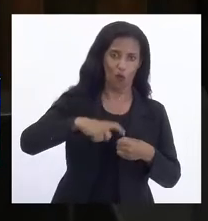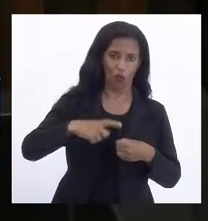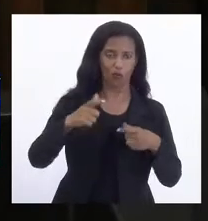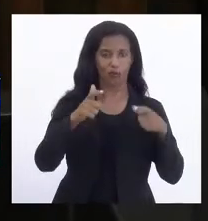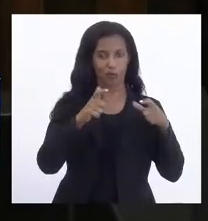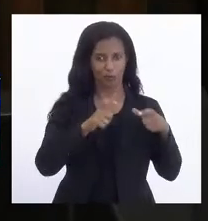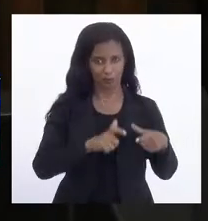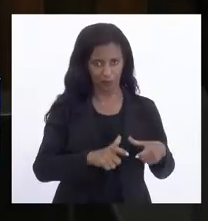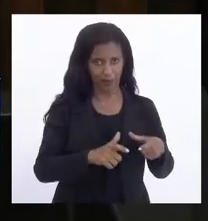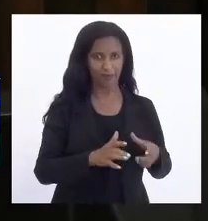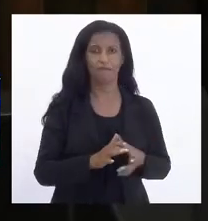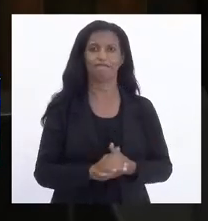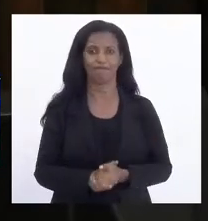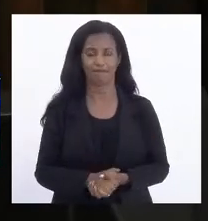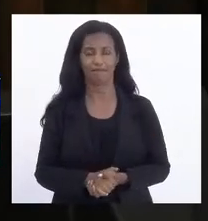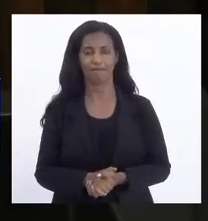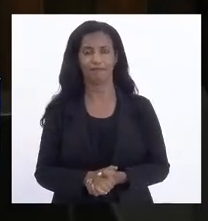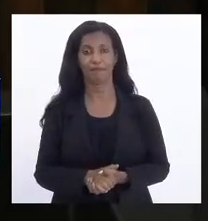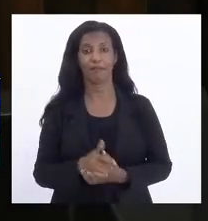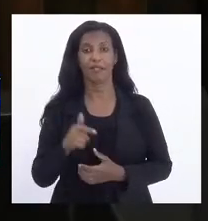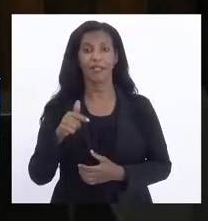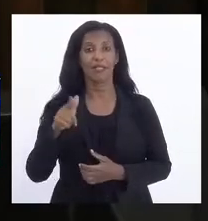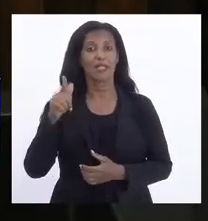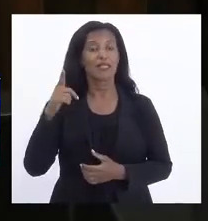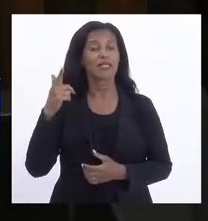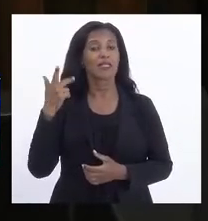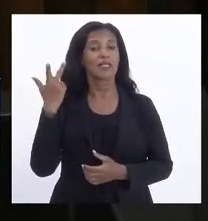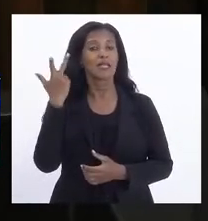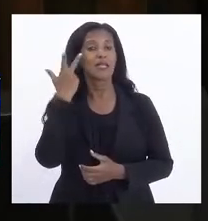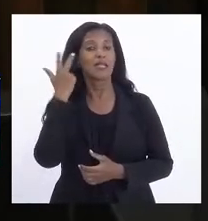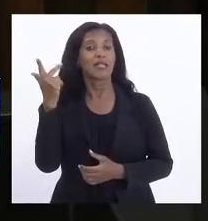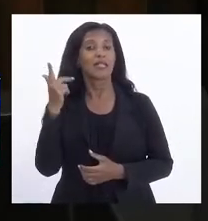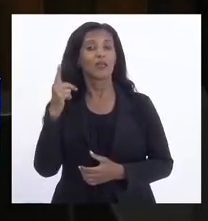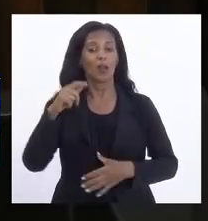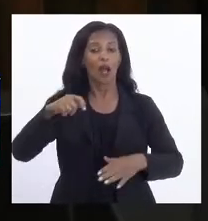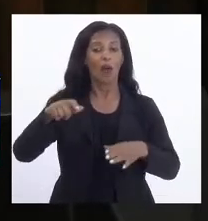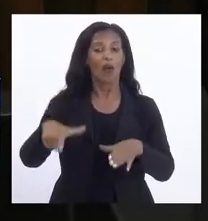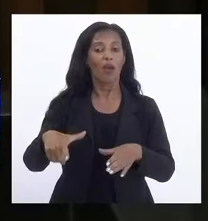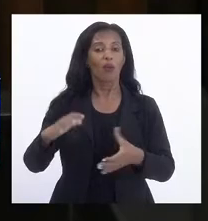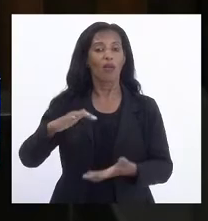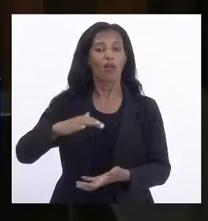origem. E esse gás natural é o gás de cozinha,